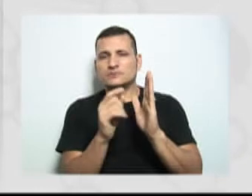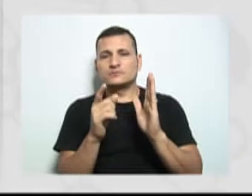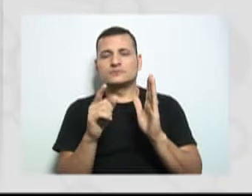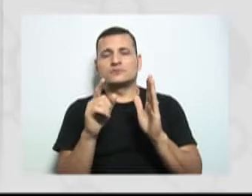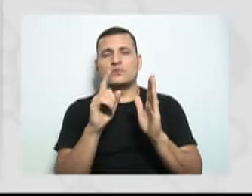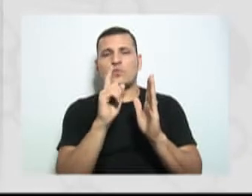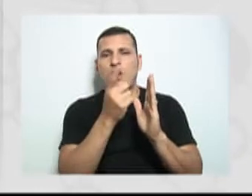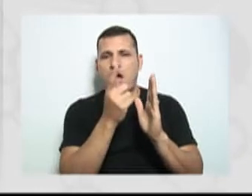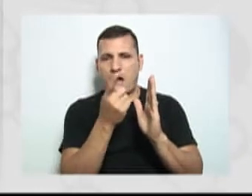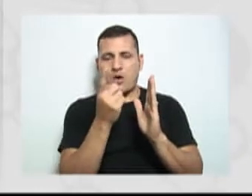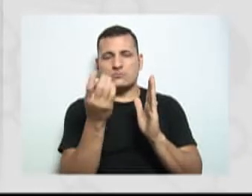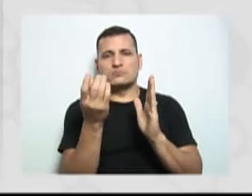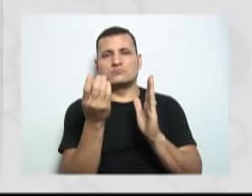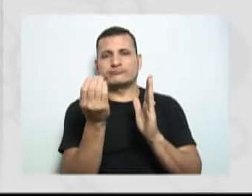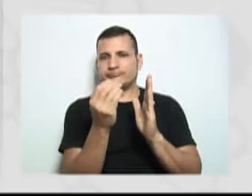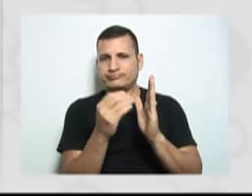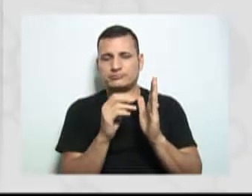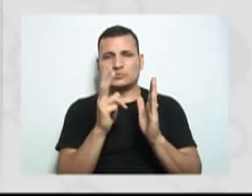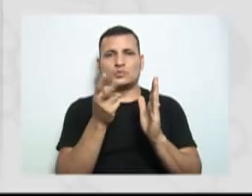vão colocar R$